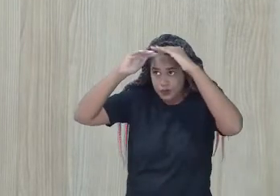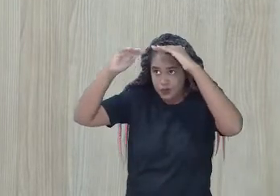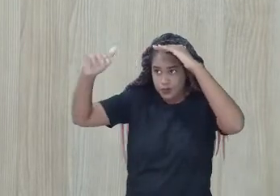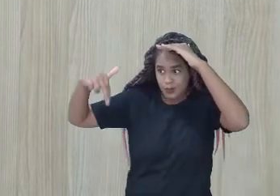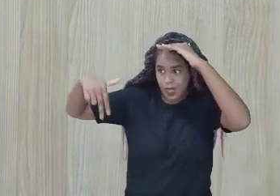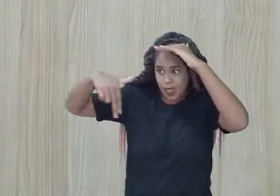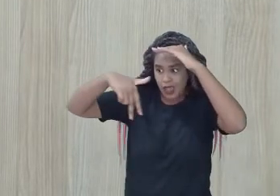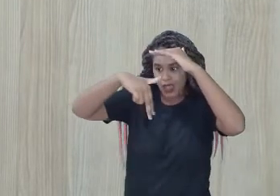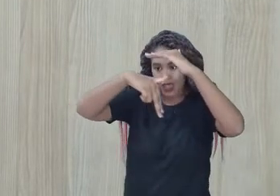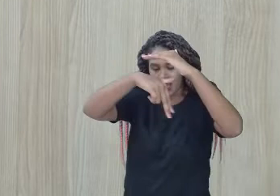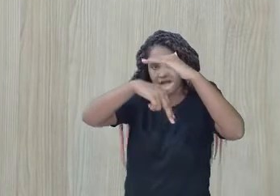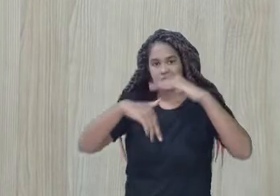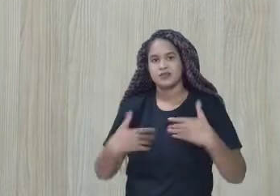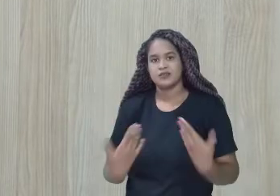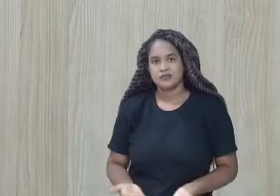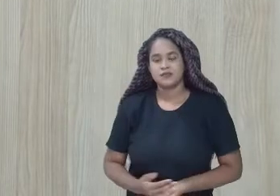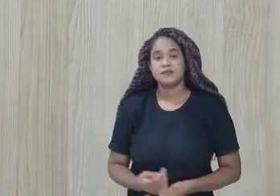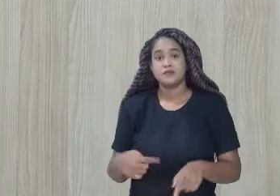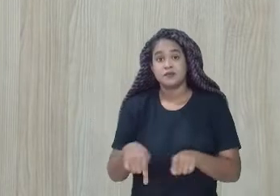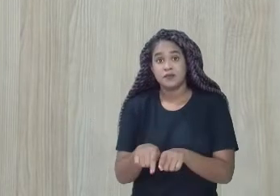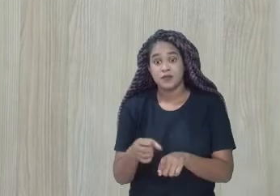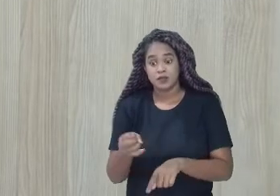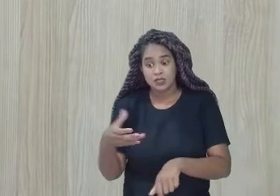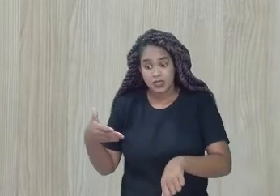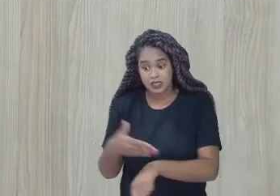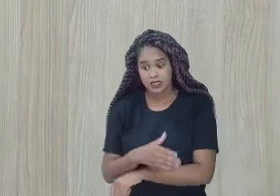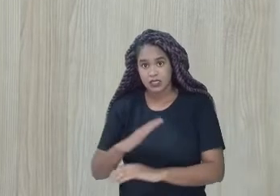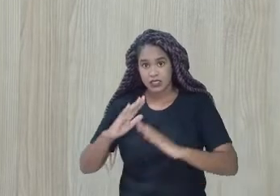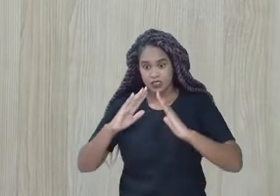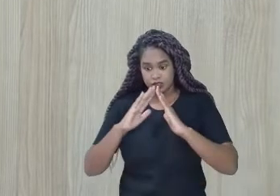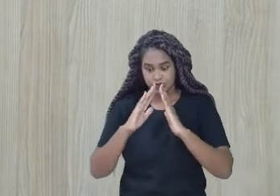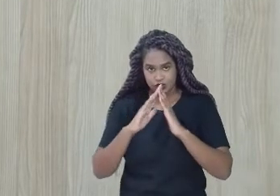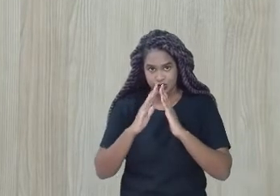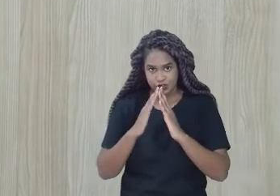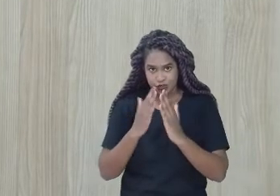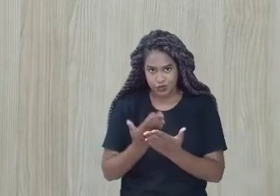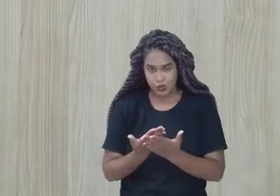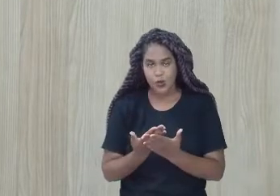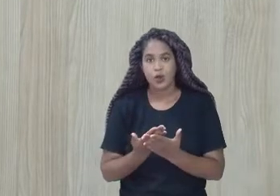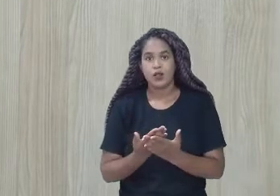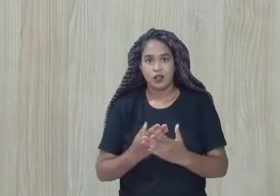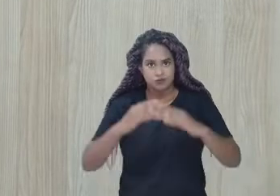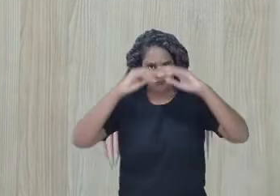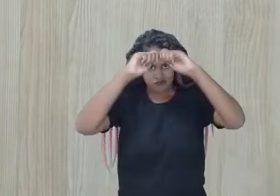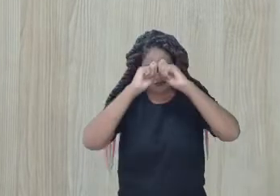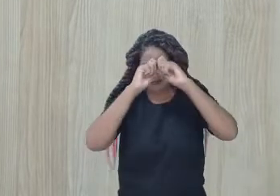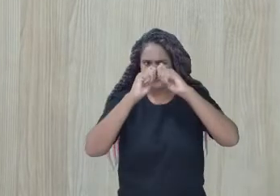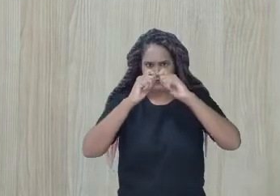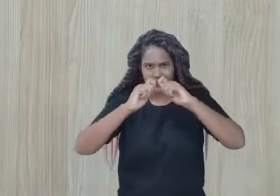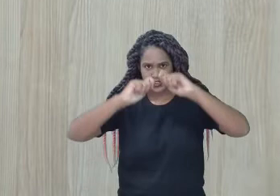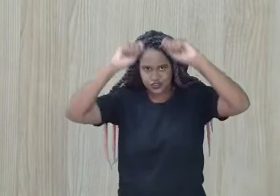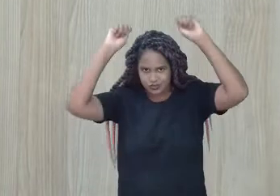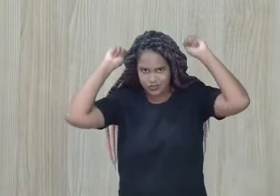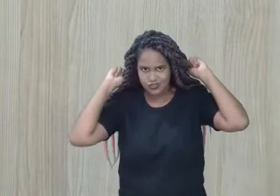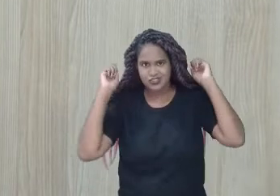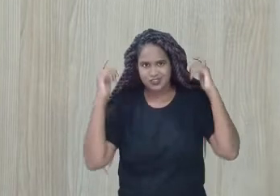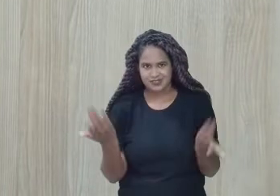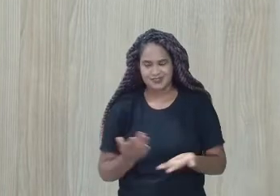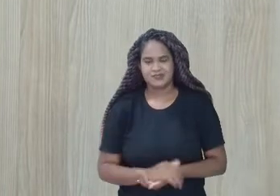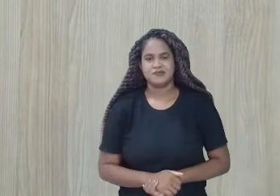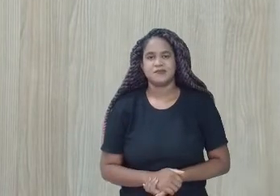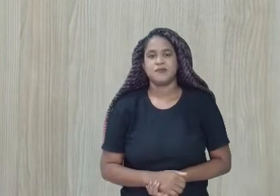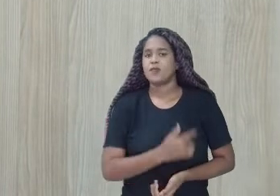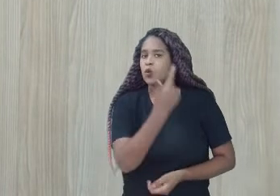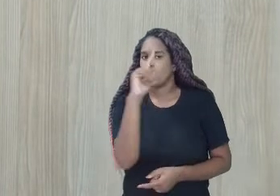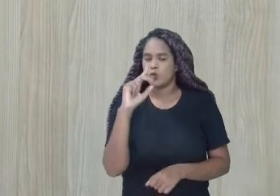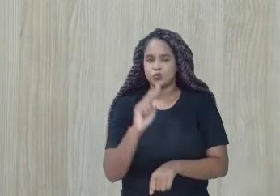chegar na escola, né? Quando chegar dentro da escola, principalmente na sala de aula, retirar o boné, né? E outros cuidados mais, né?